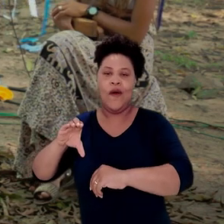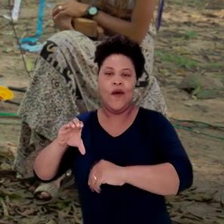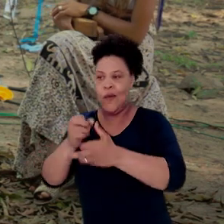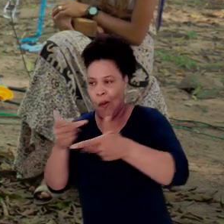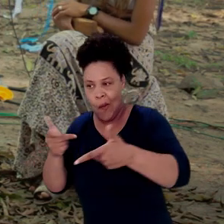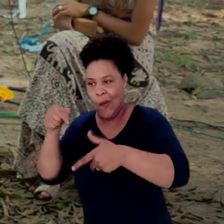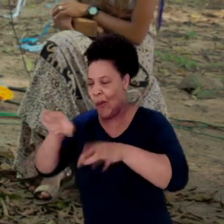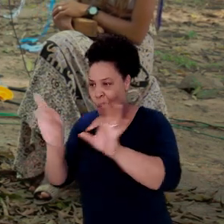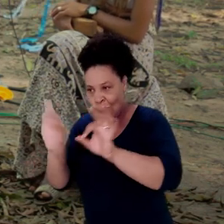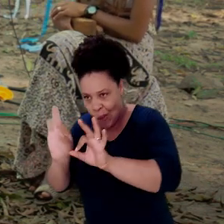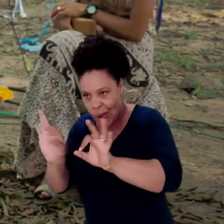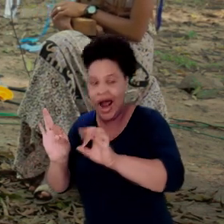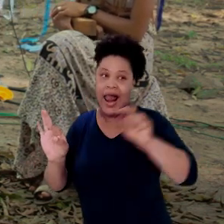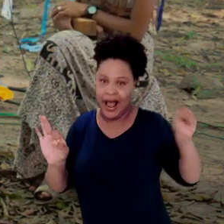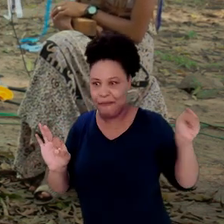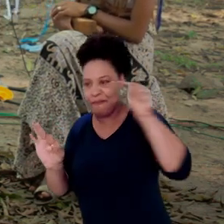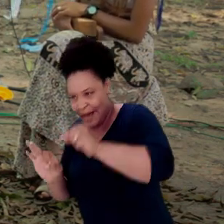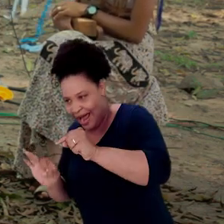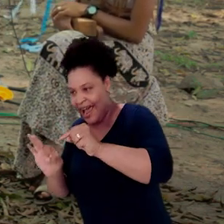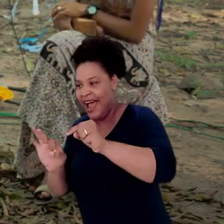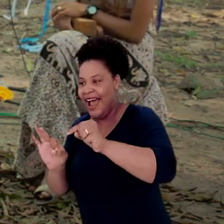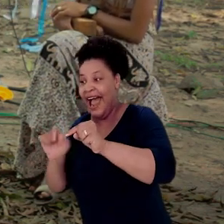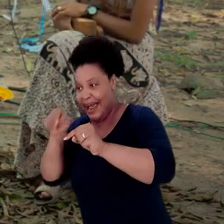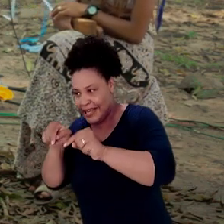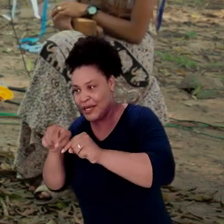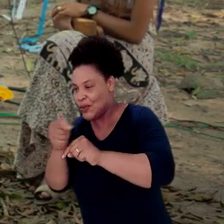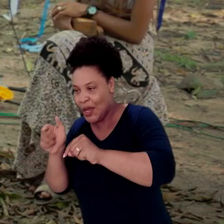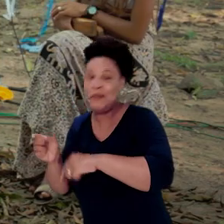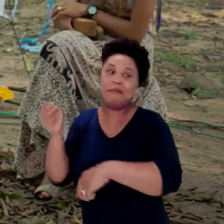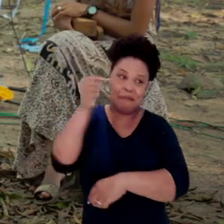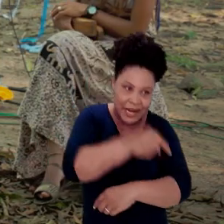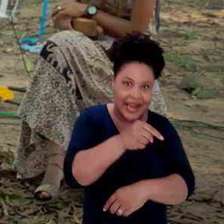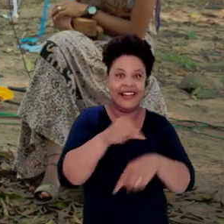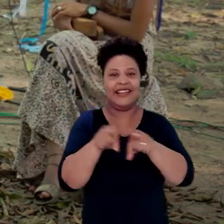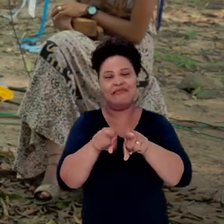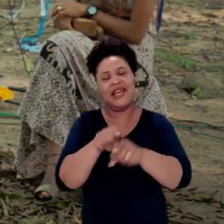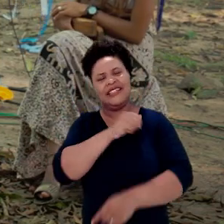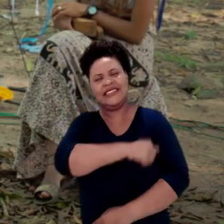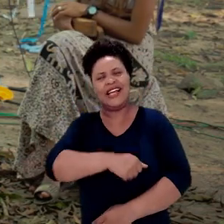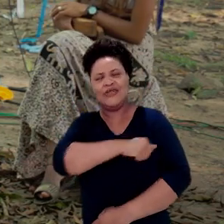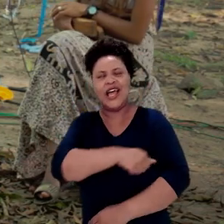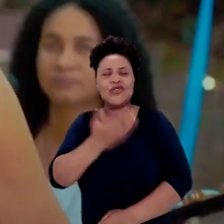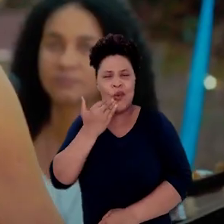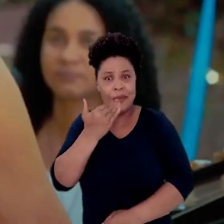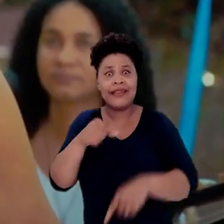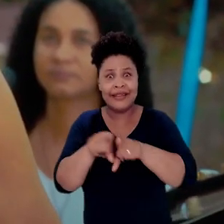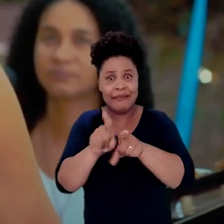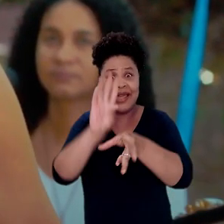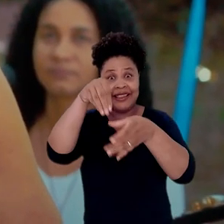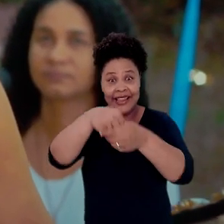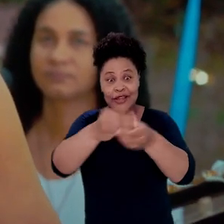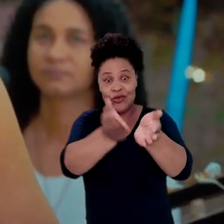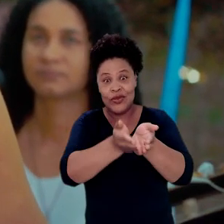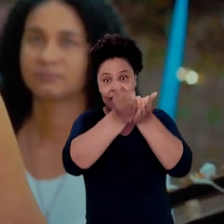interior. Então, essa música é isso, é essa saudade das comidas que eram servidas nesses navios, que era o